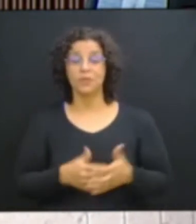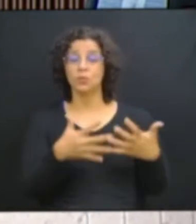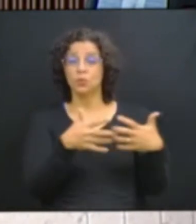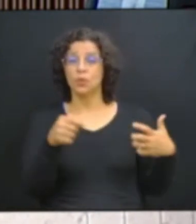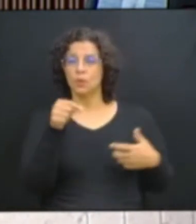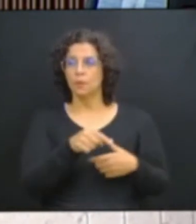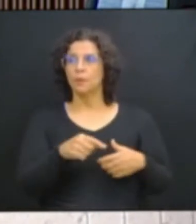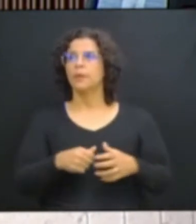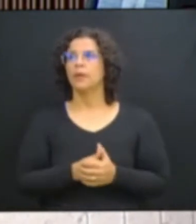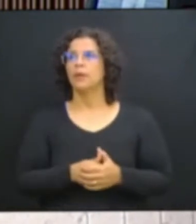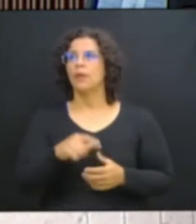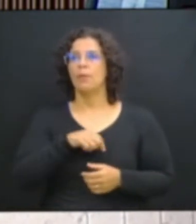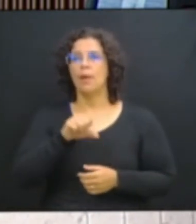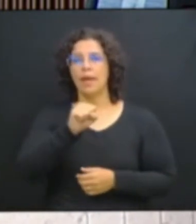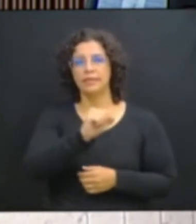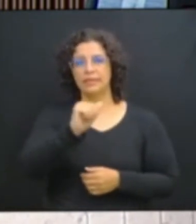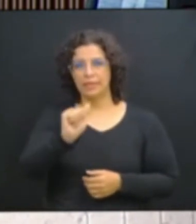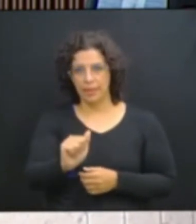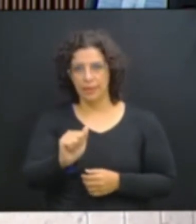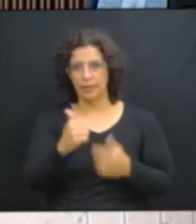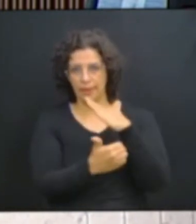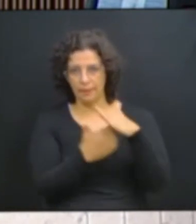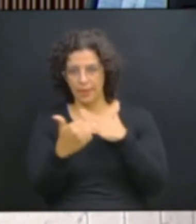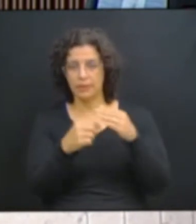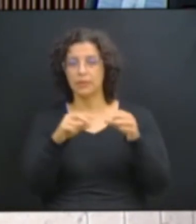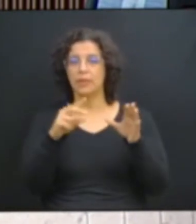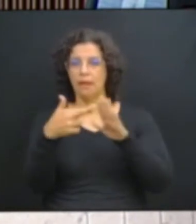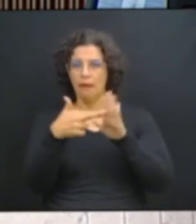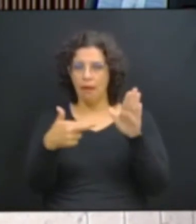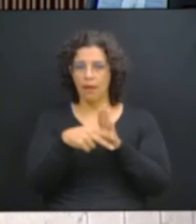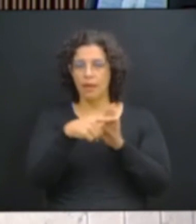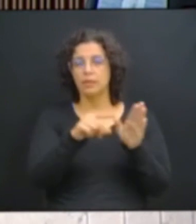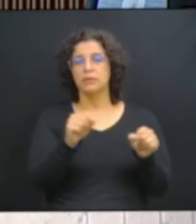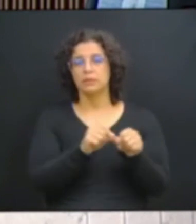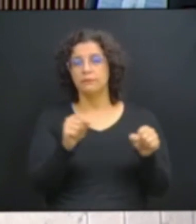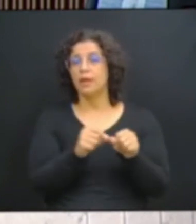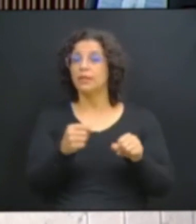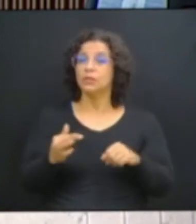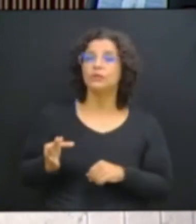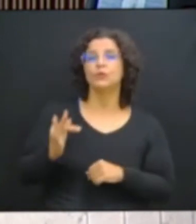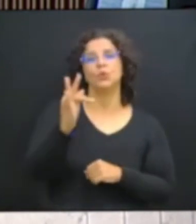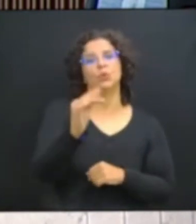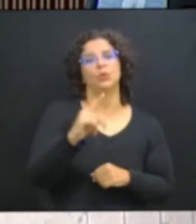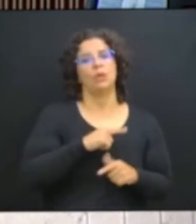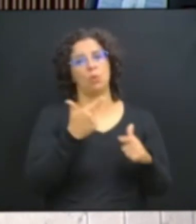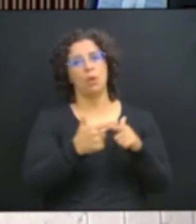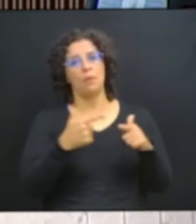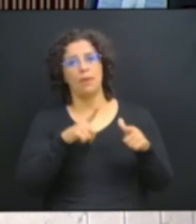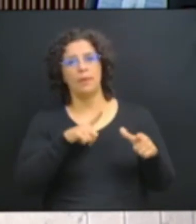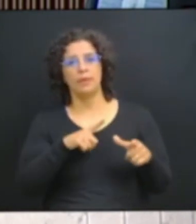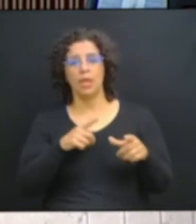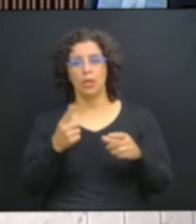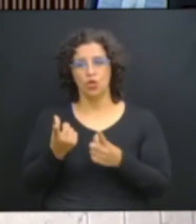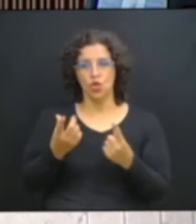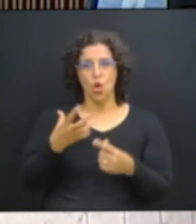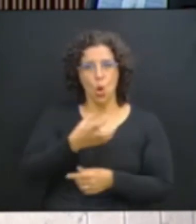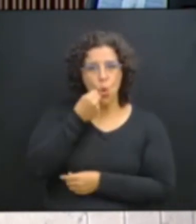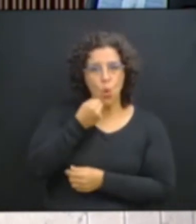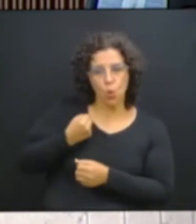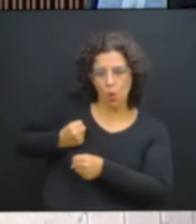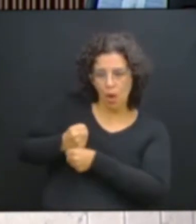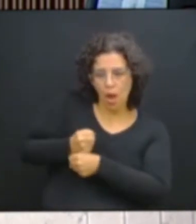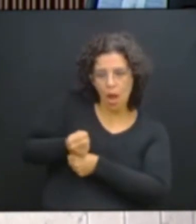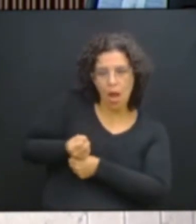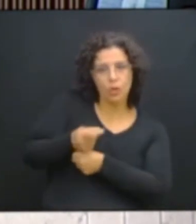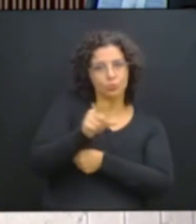Copel é uma SA. Irregularidades como essa podem repercutir na distribuição de dividendos durante os últimos